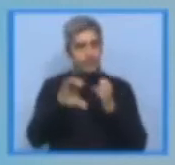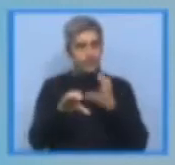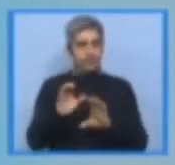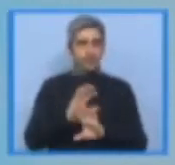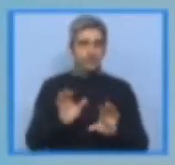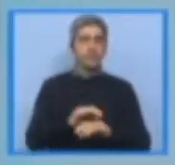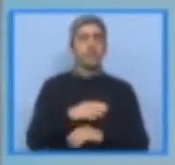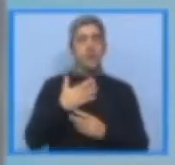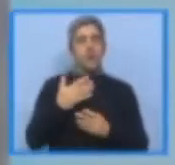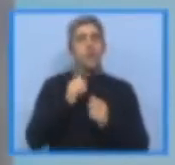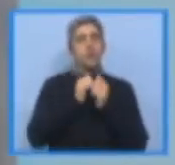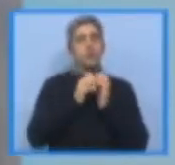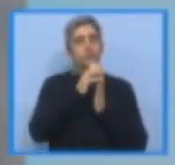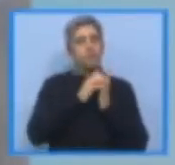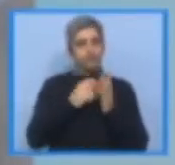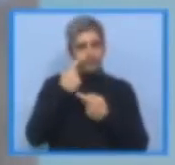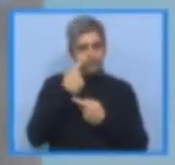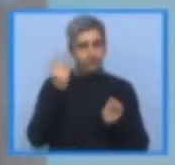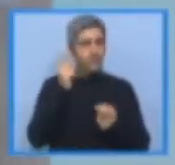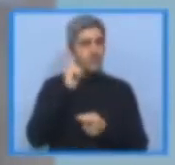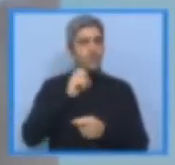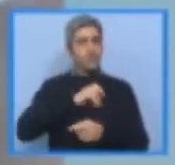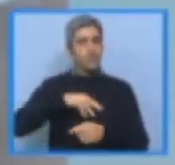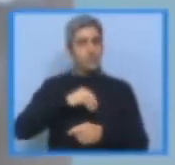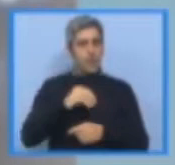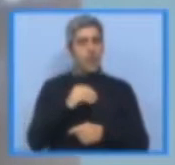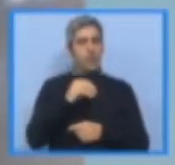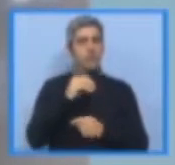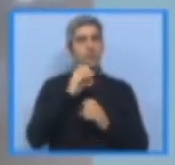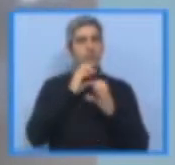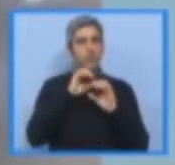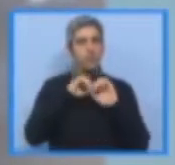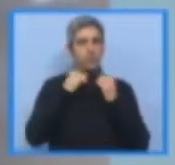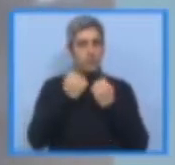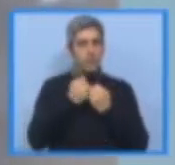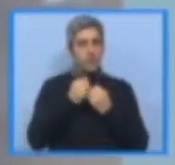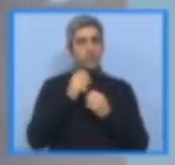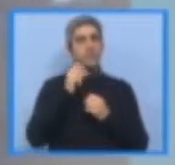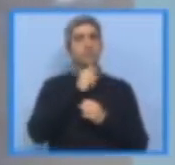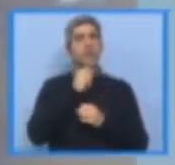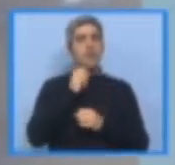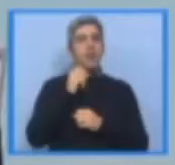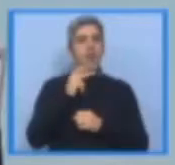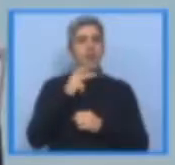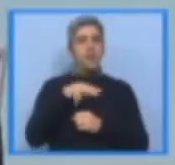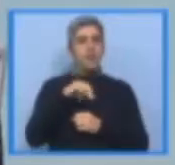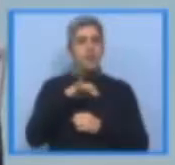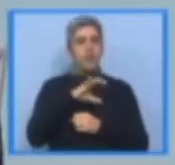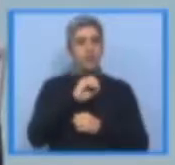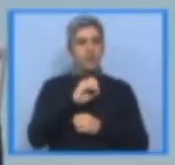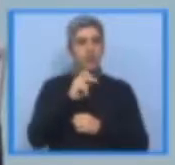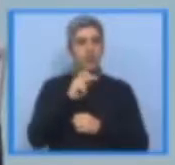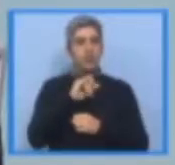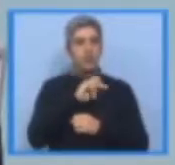Apresentamos-lhe agora o documento que o Papa escreveu para o Dia Mundial das Comunicações Sociais com o Padre Américo Aguiar, diretor do Secretariado Nacional das